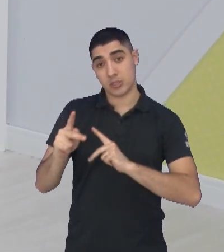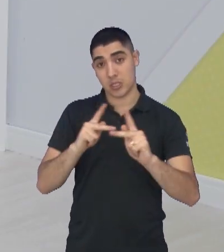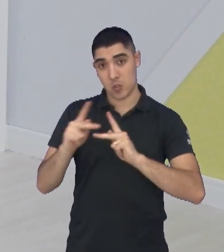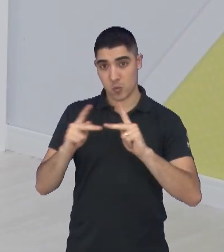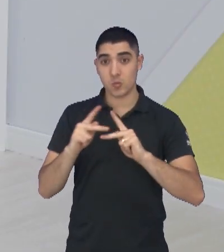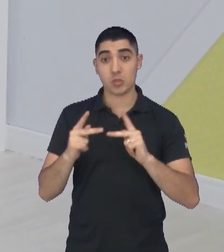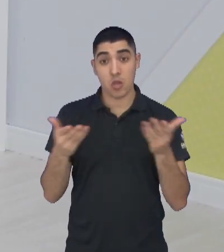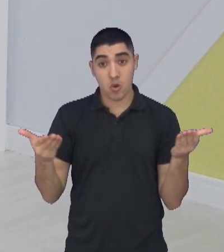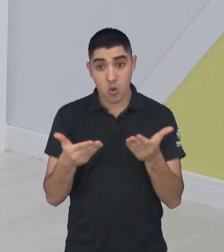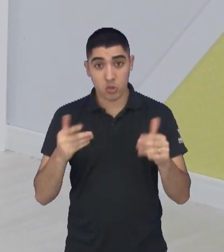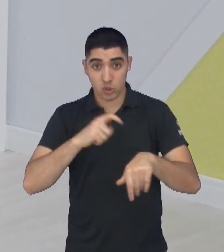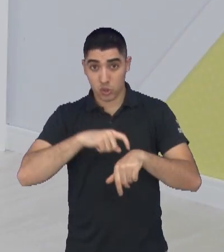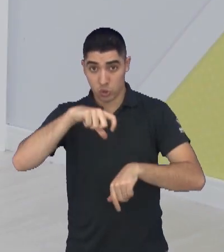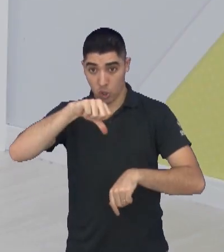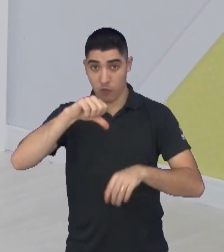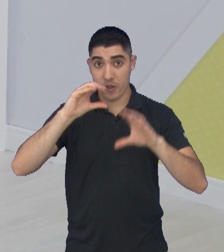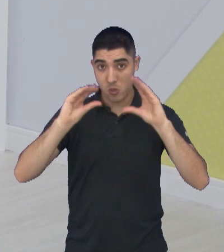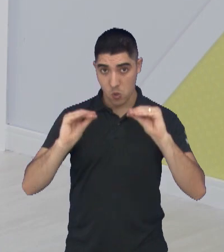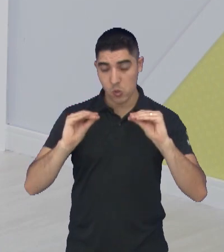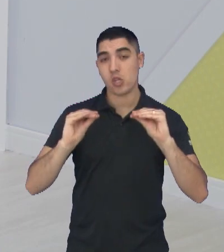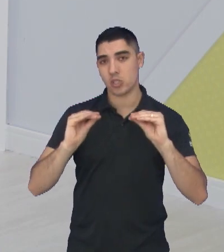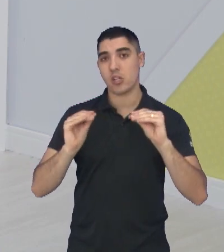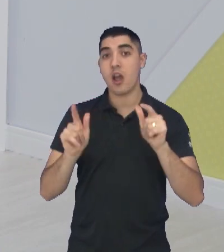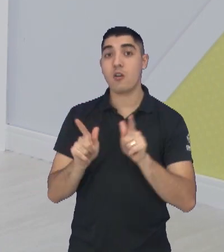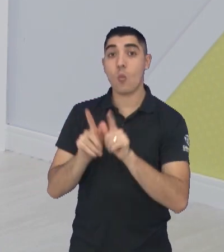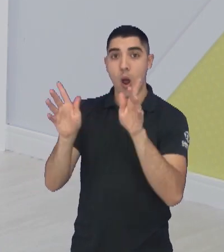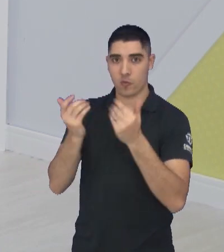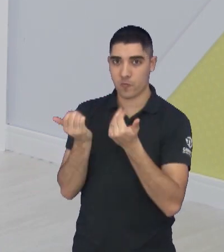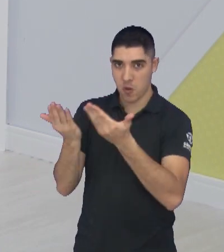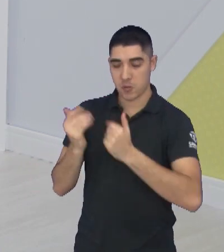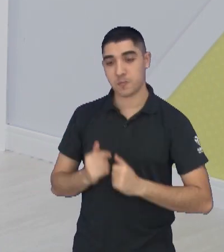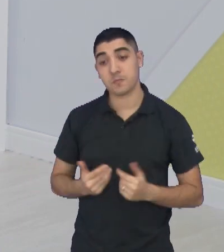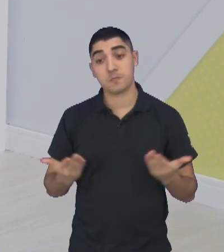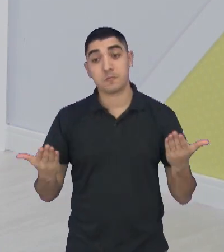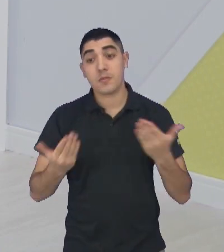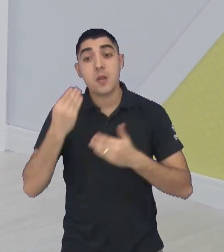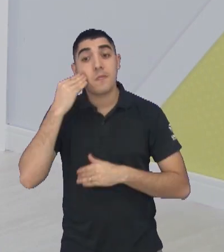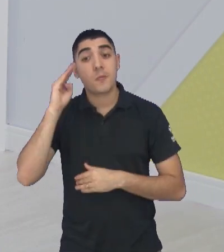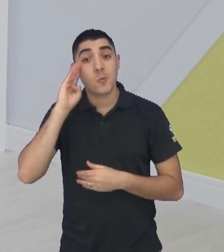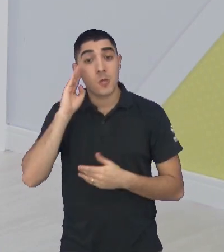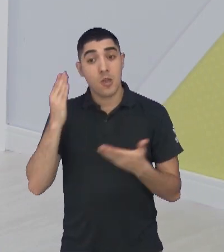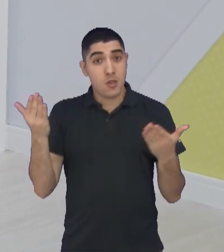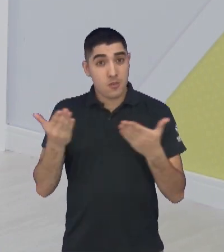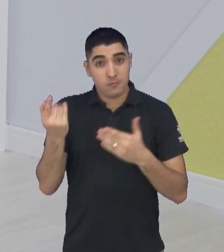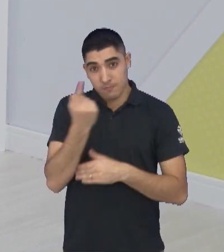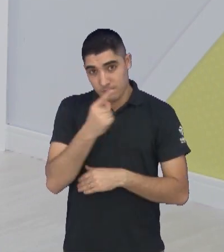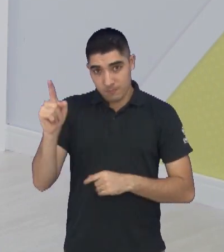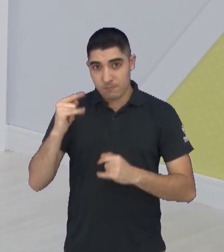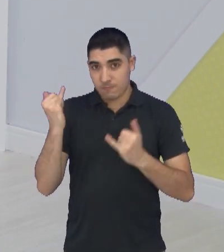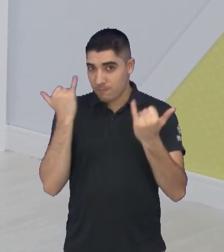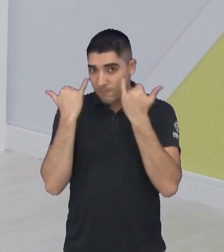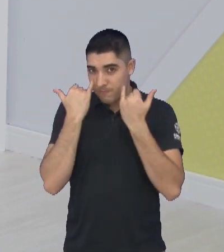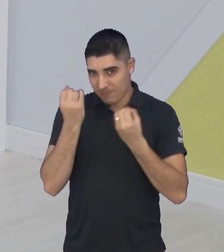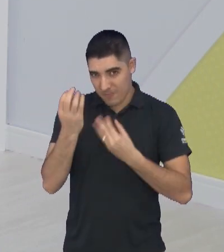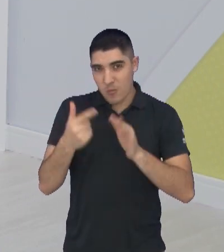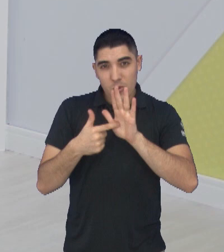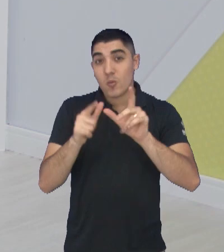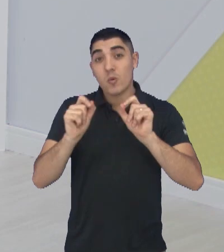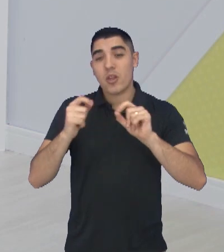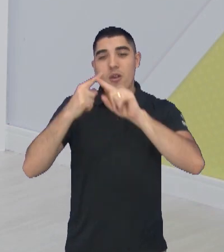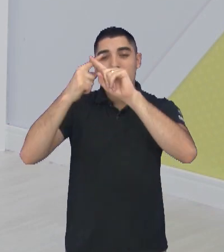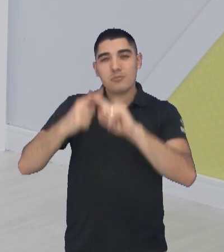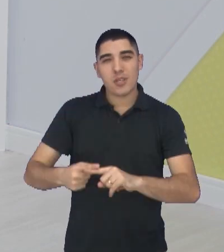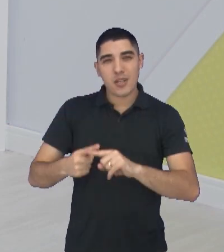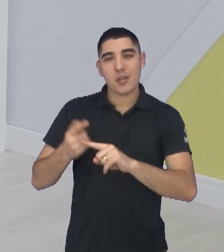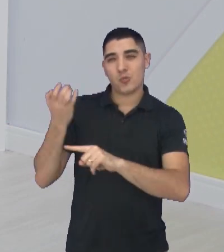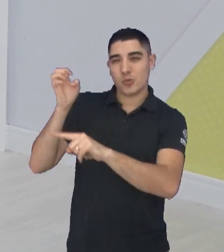São José, hoje 21 horas lá no ginásio Ponte Grande. Brunão, para a gente fechar o programa de hoje falando, claro, dos Jogos Abertos de